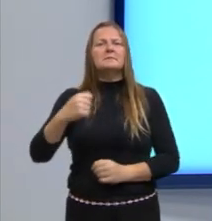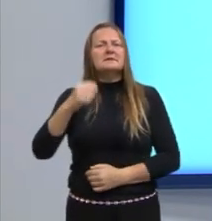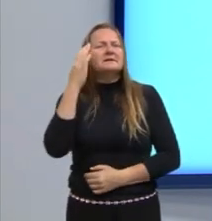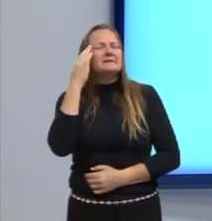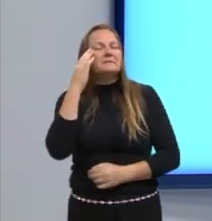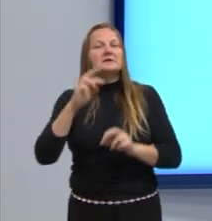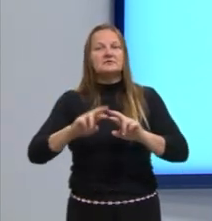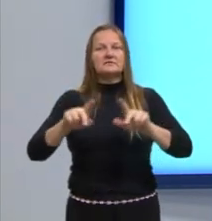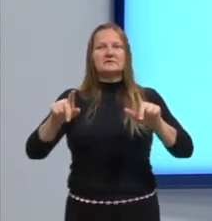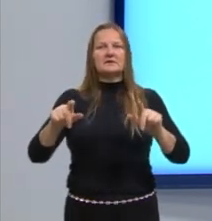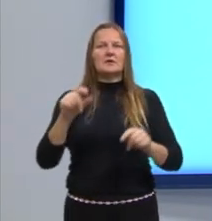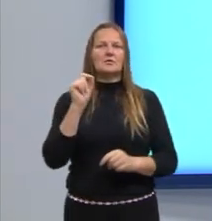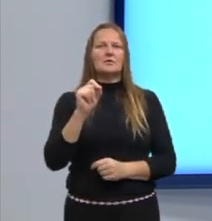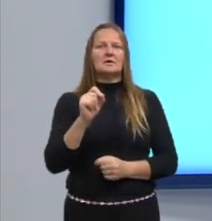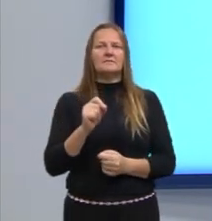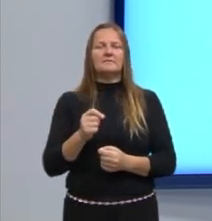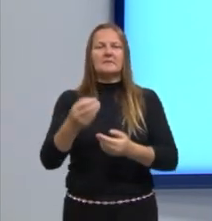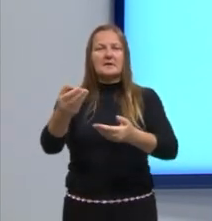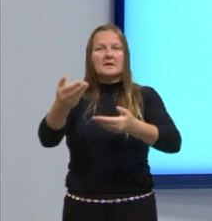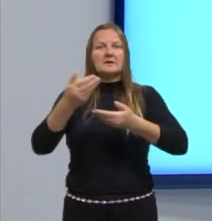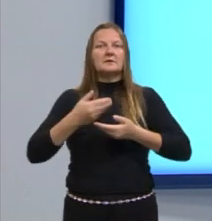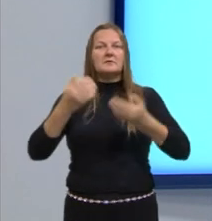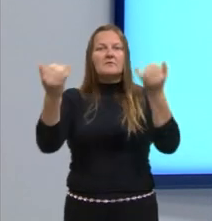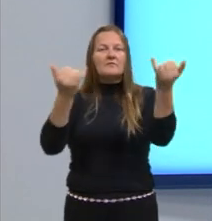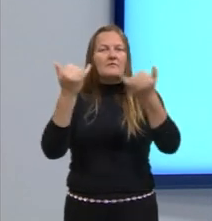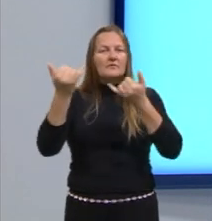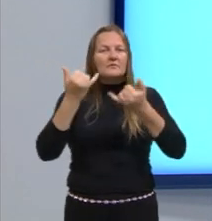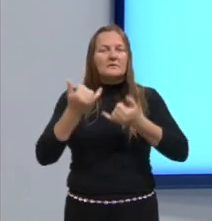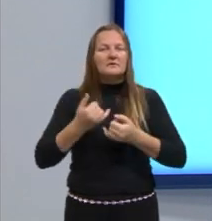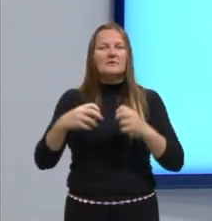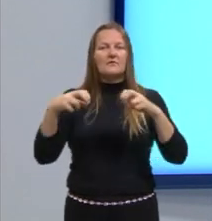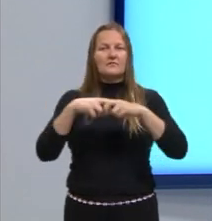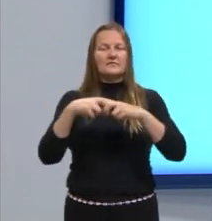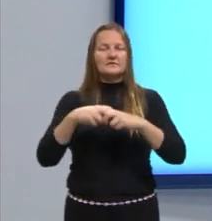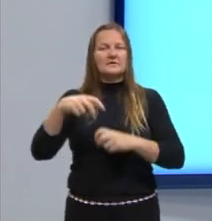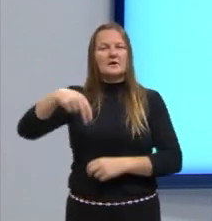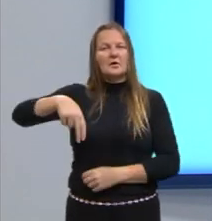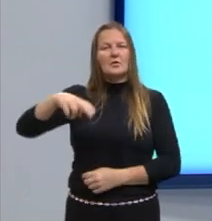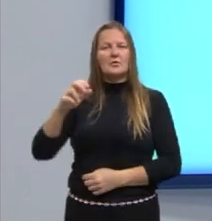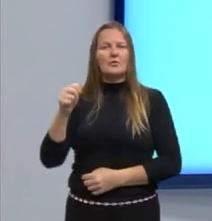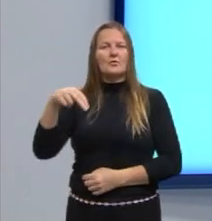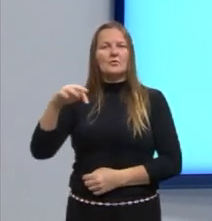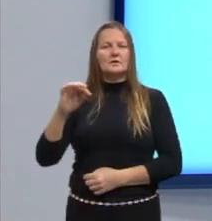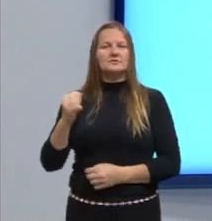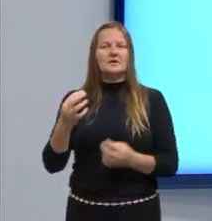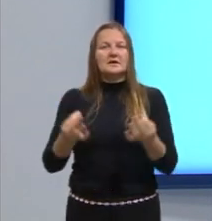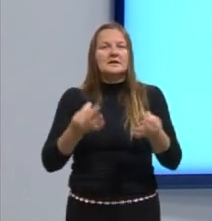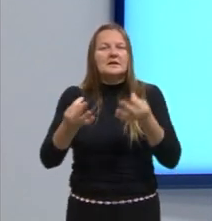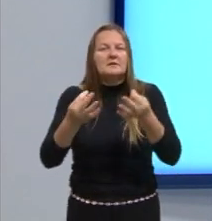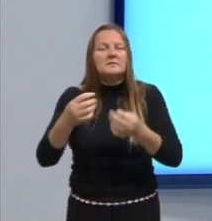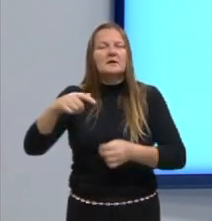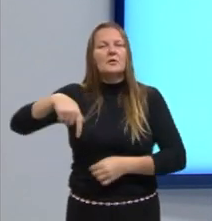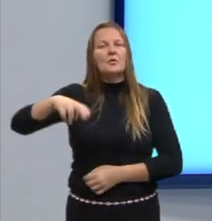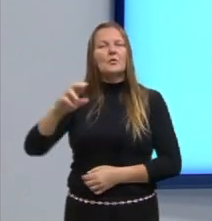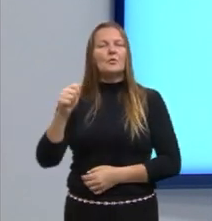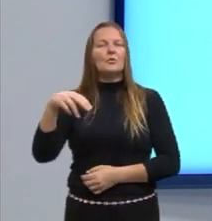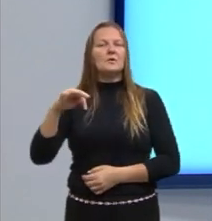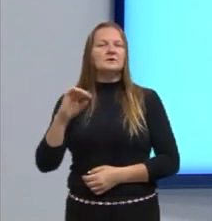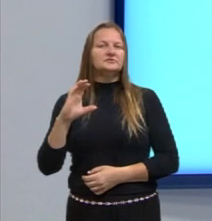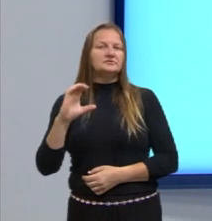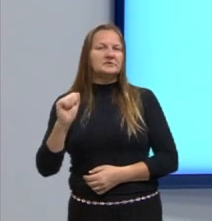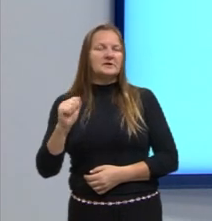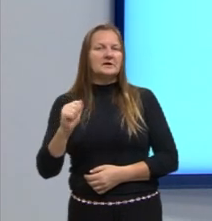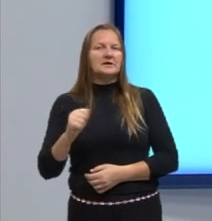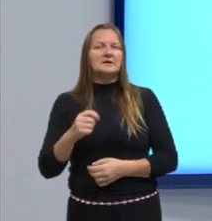diferenciar quando a gente recebe uma informação falando sobre física quântica terapia quântica enfim saber se aquilo realmente